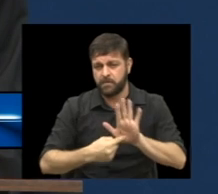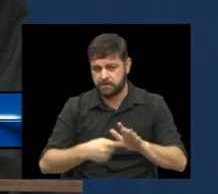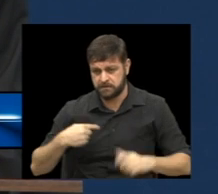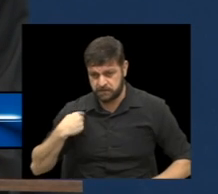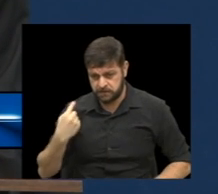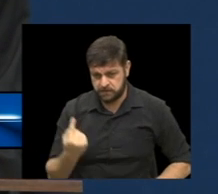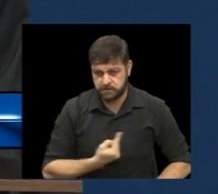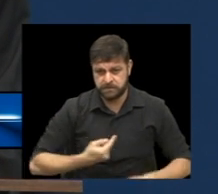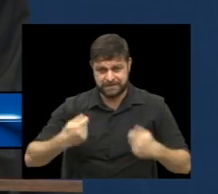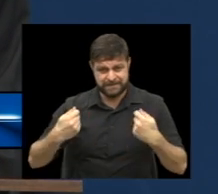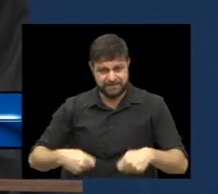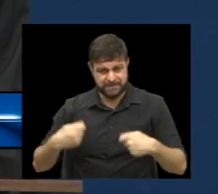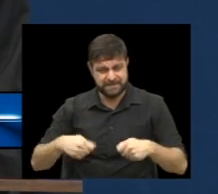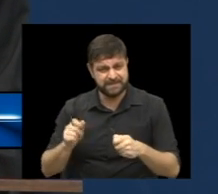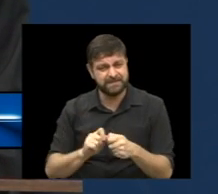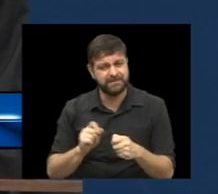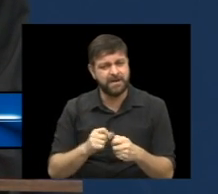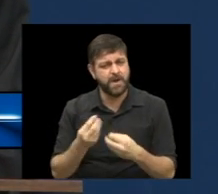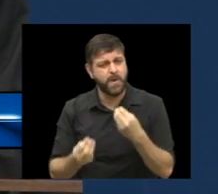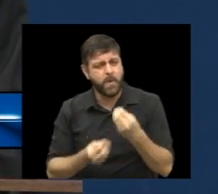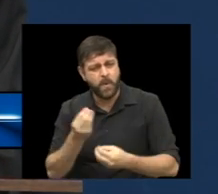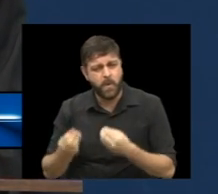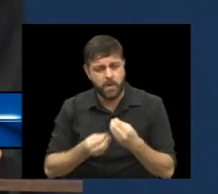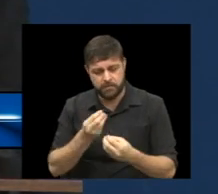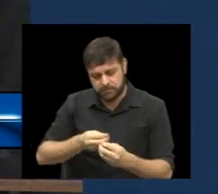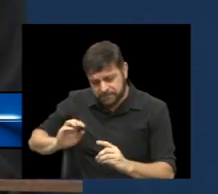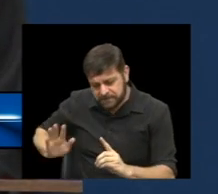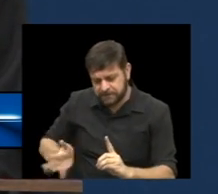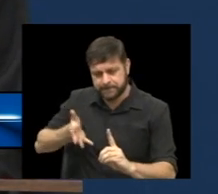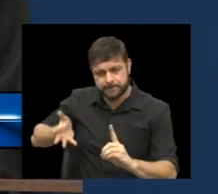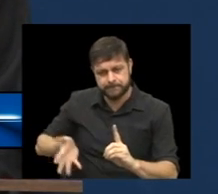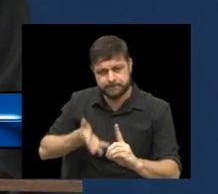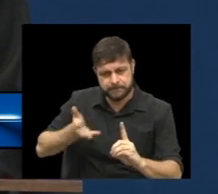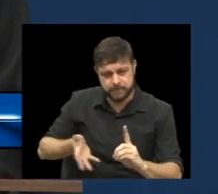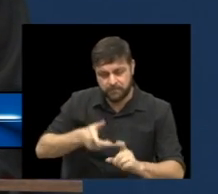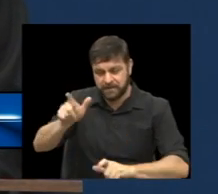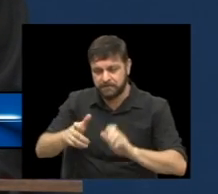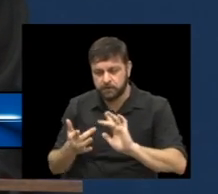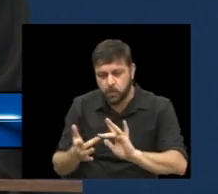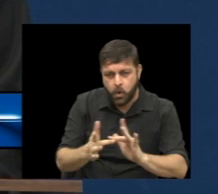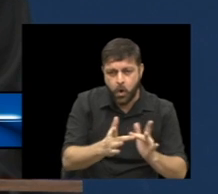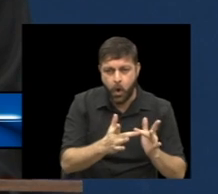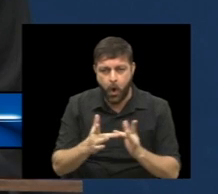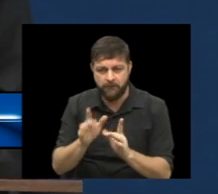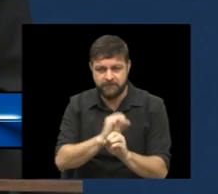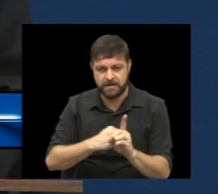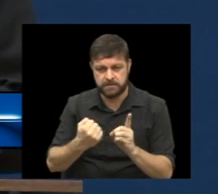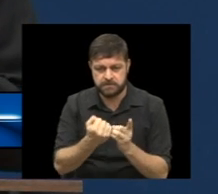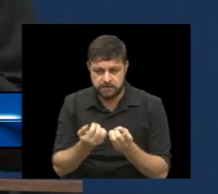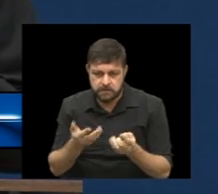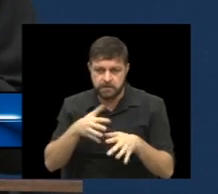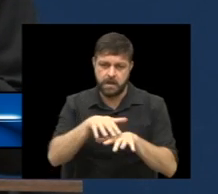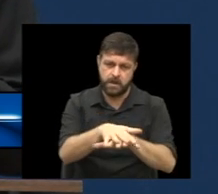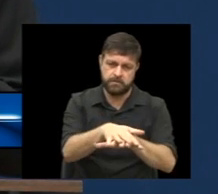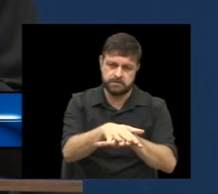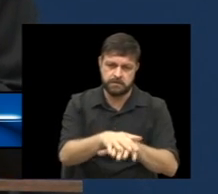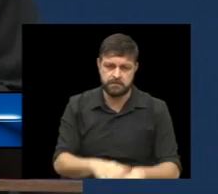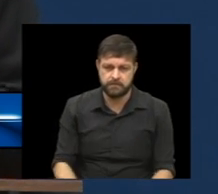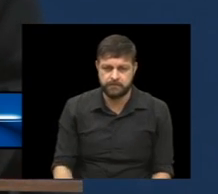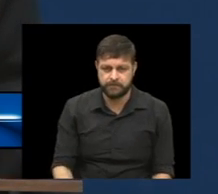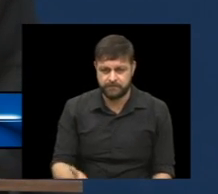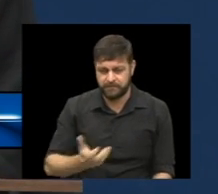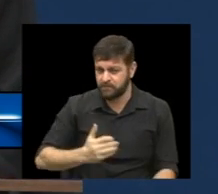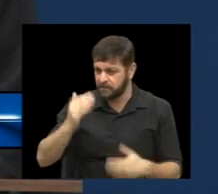mais dar condições para que as pessoas possam conviver em sociedade. Eu